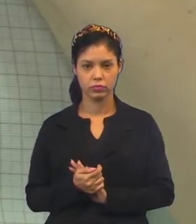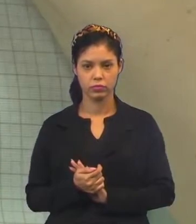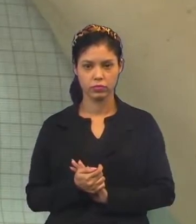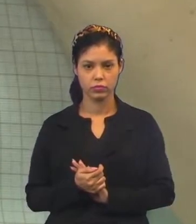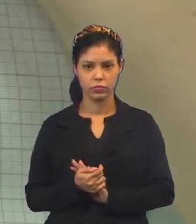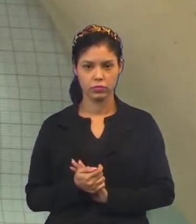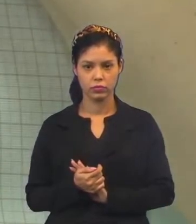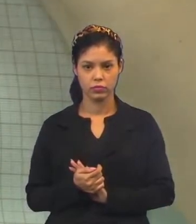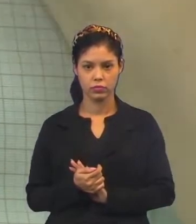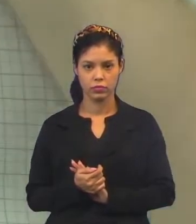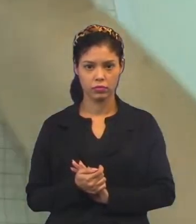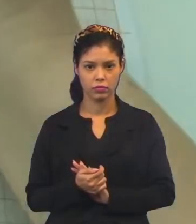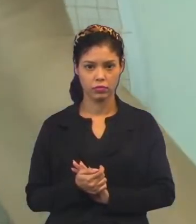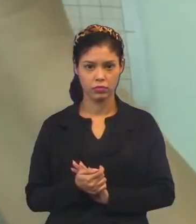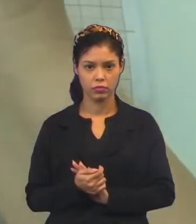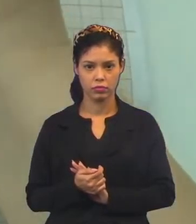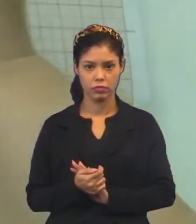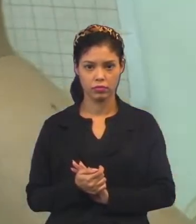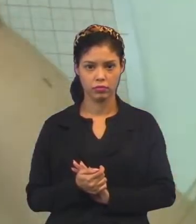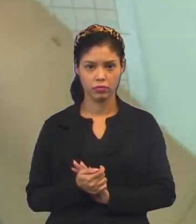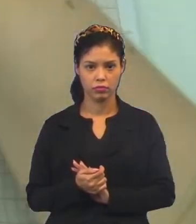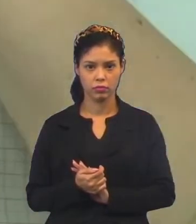4.